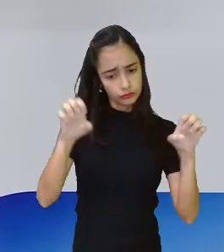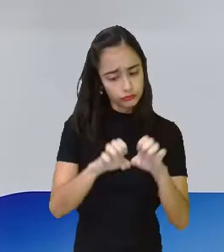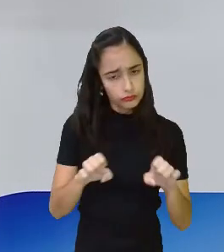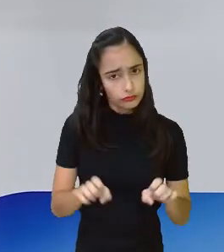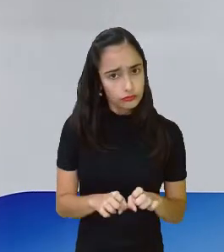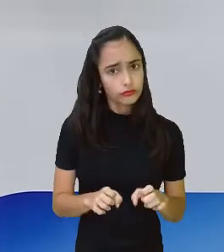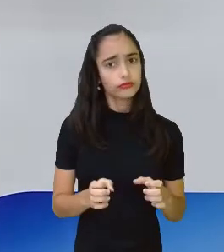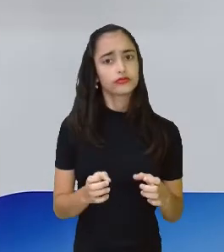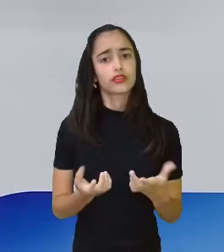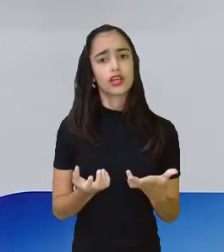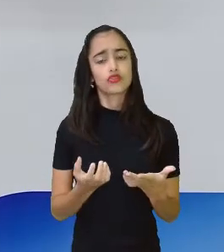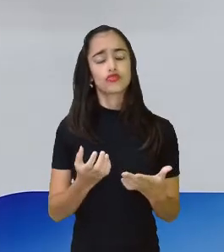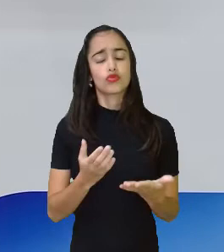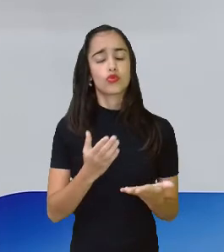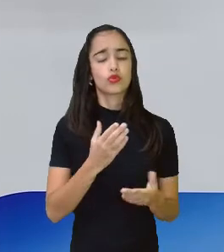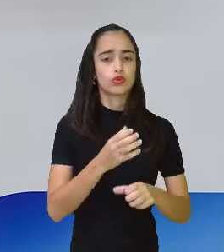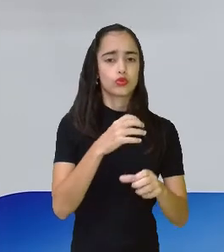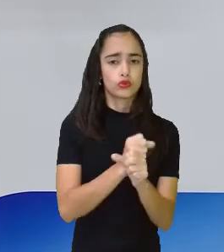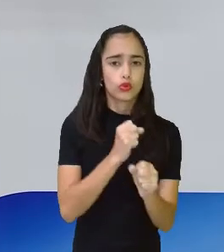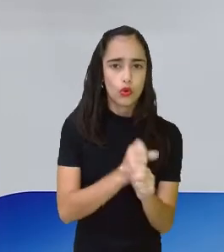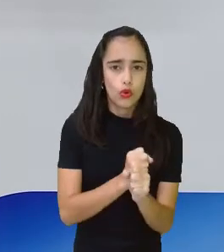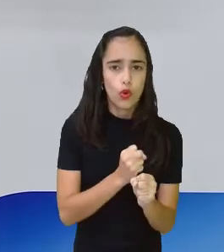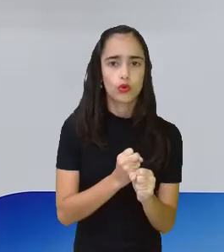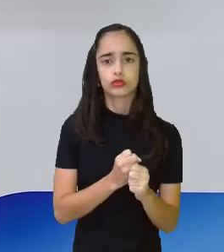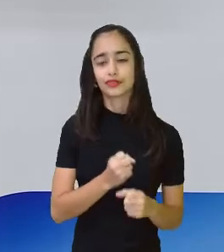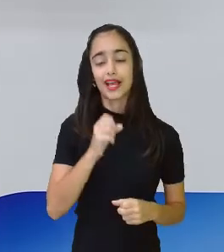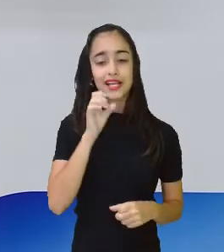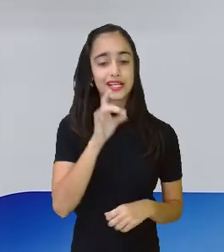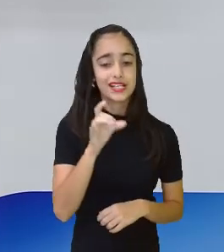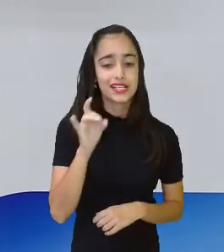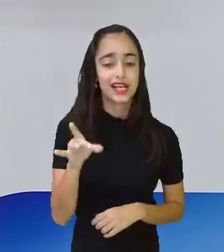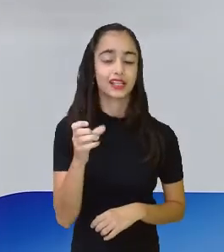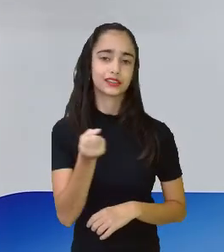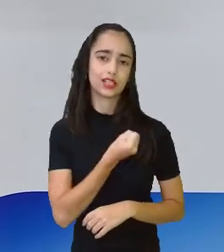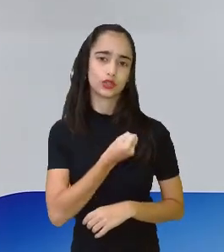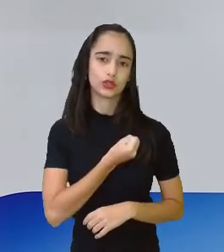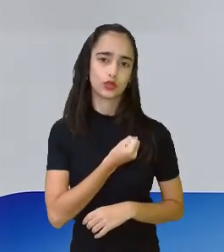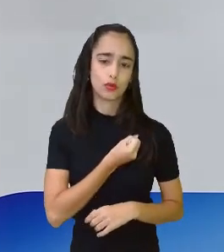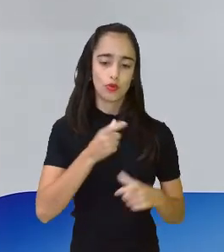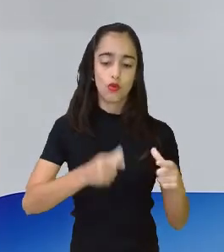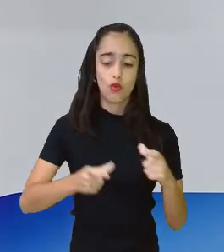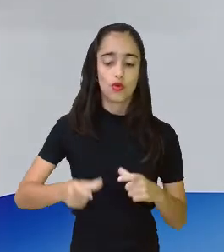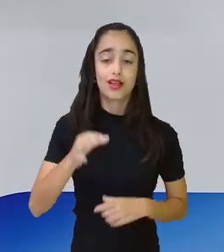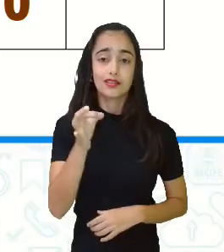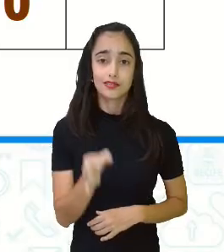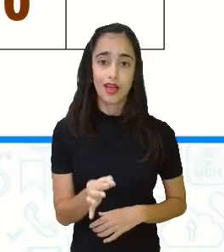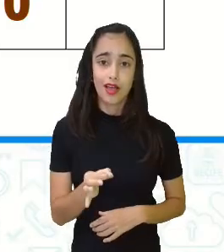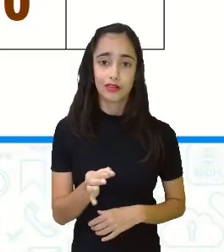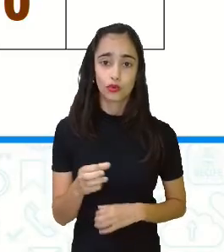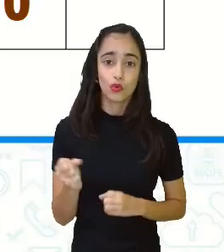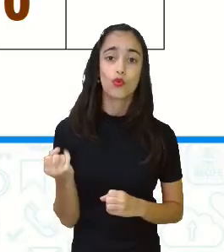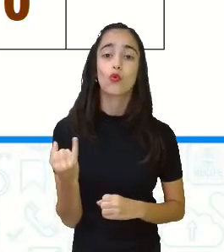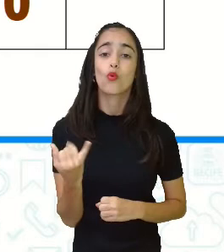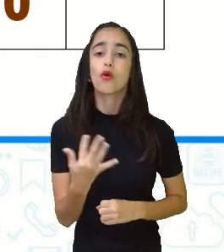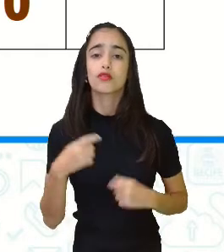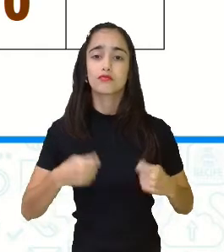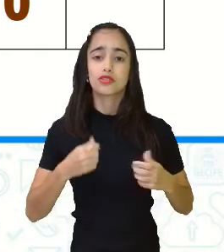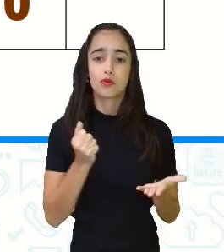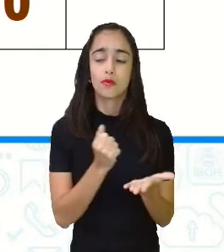cada algarismo no seu posicionamento correto. Quanto foi que Lucas gastou? R$